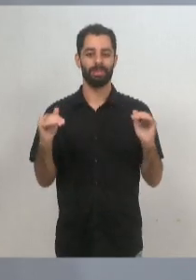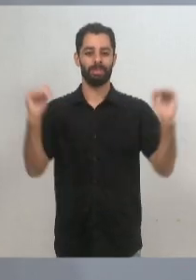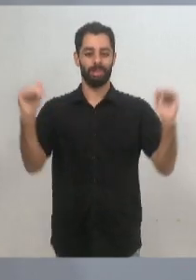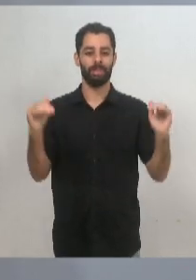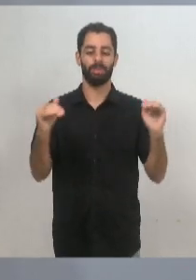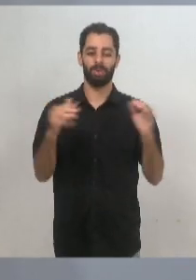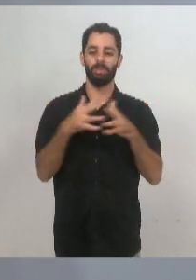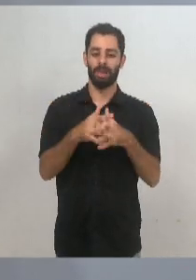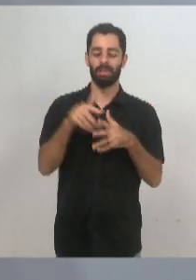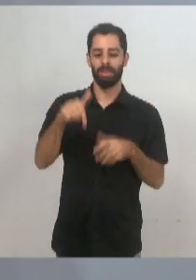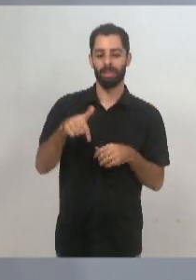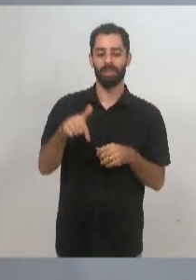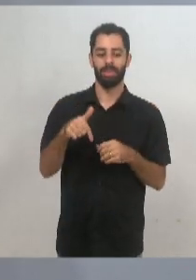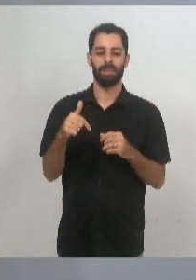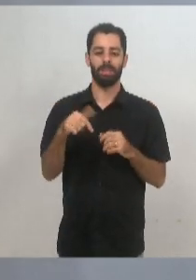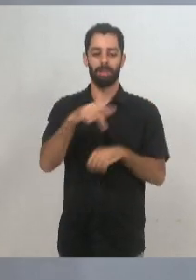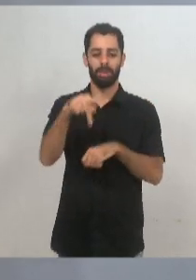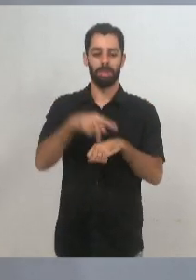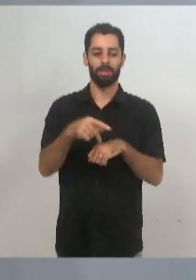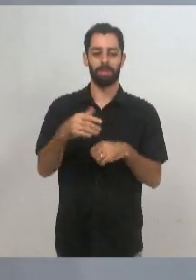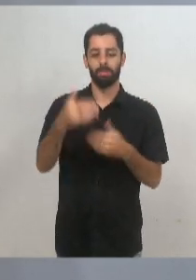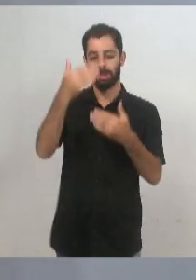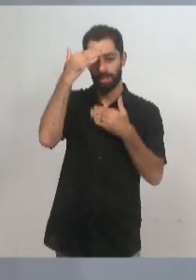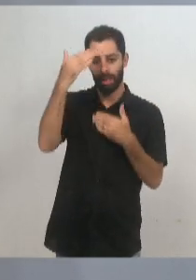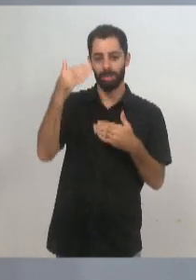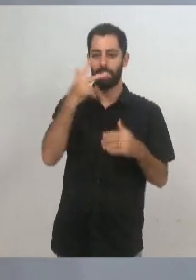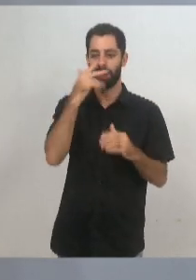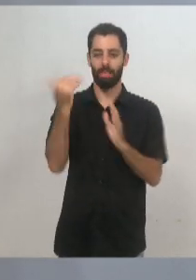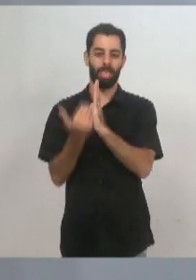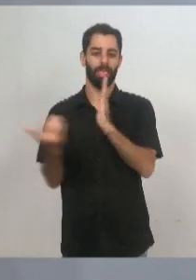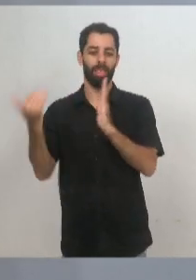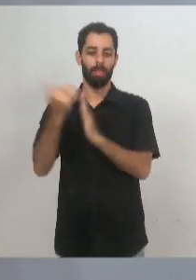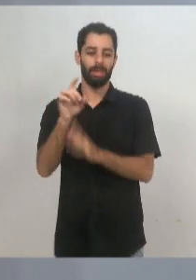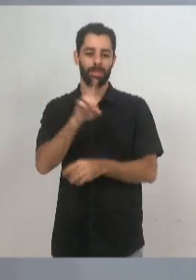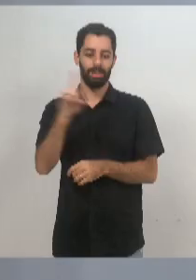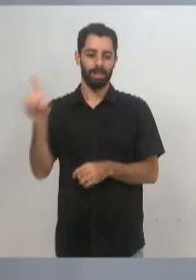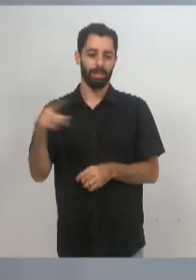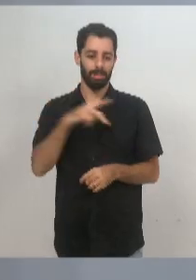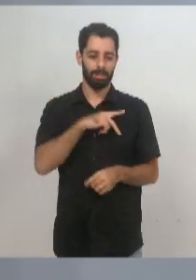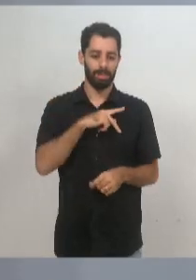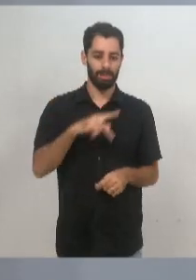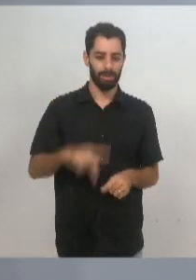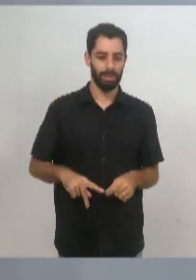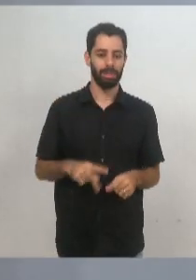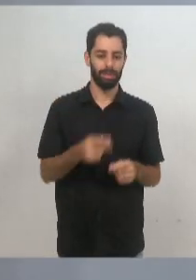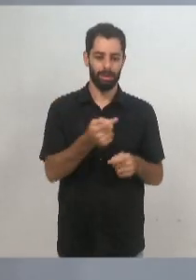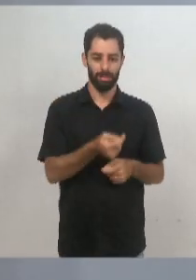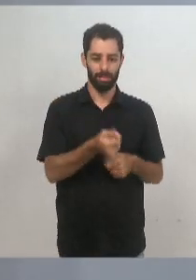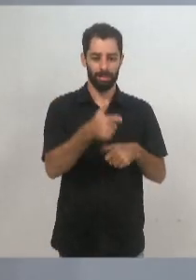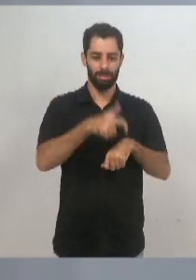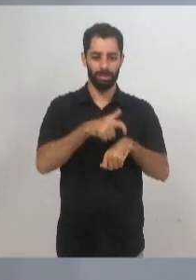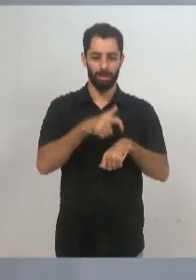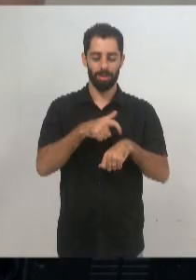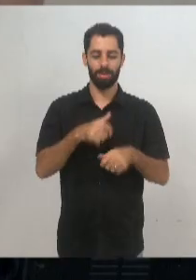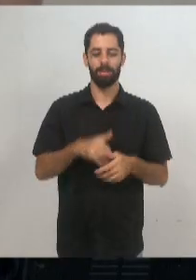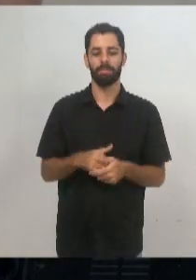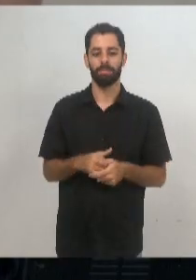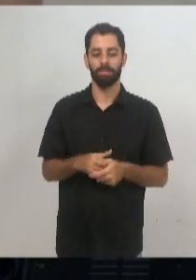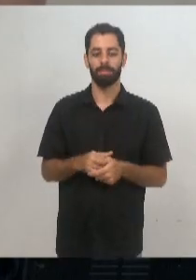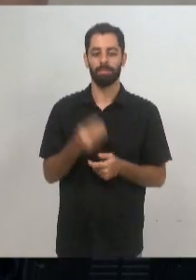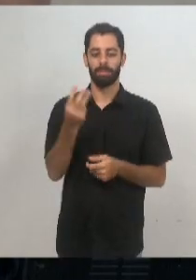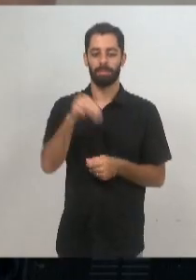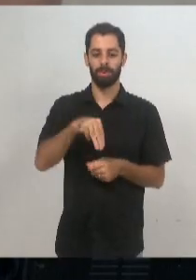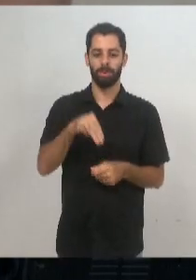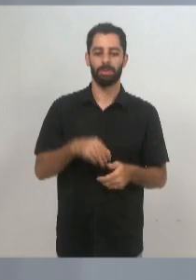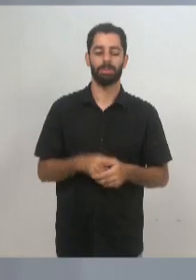nosso país, mas obrigada pelo título de extrema direita. Presidente, se puder me conceder mais um tempo. Concedo mais os 3 minutos